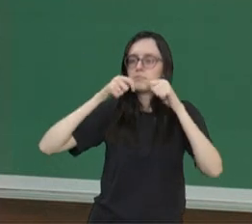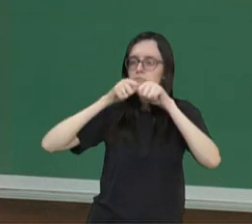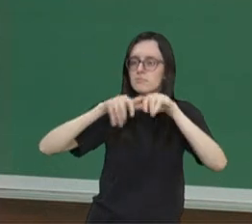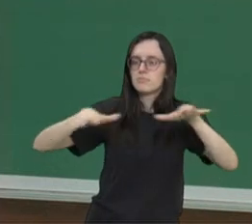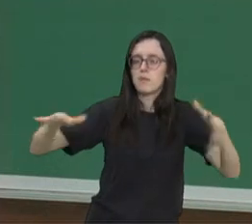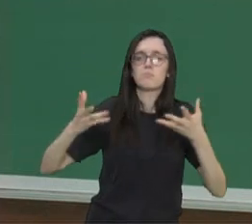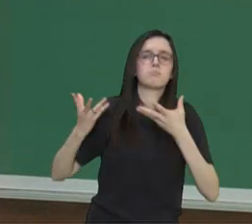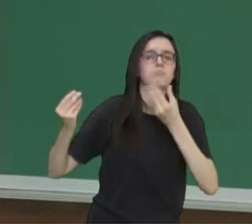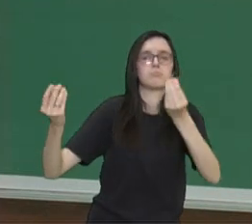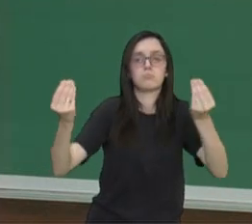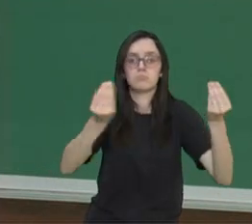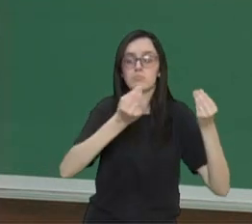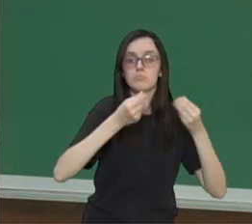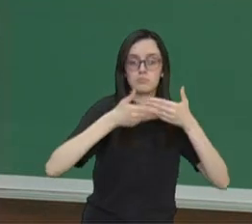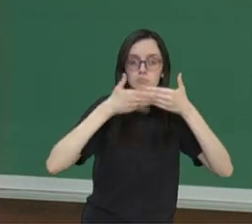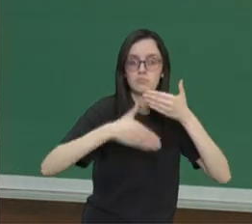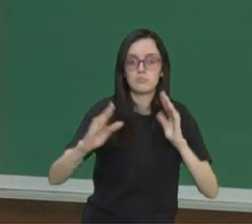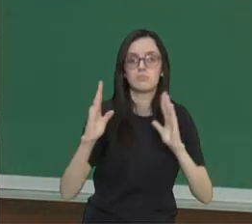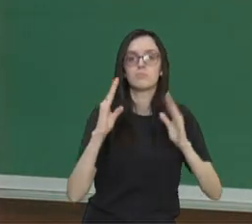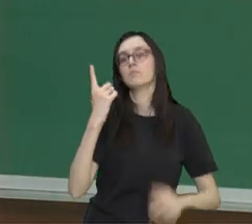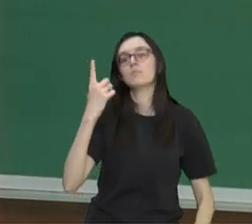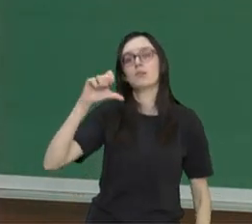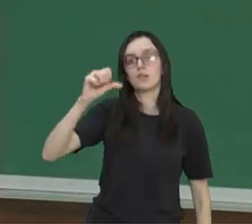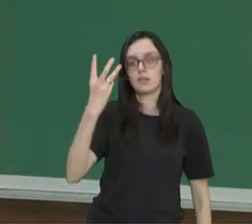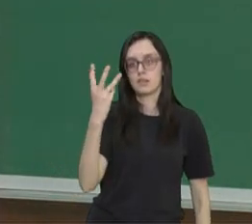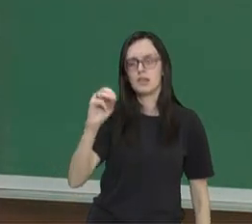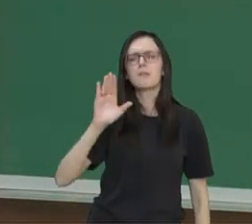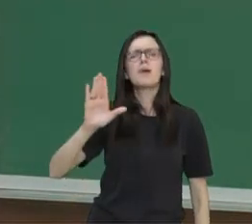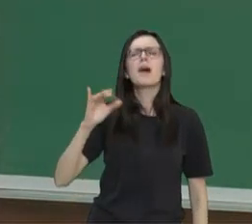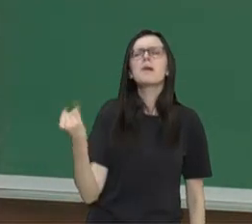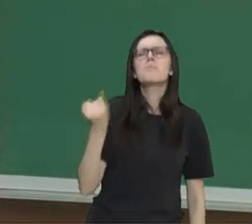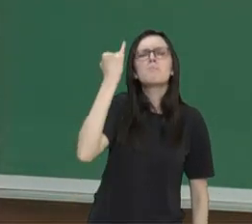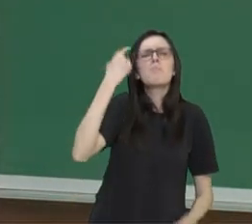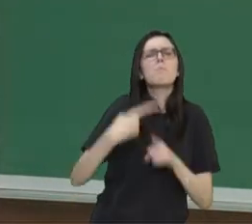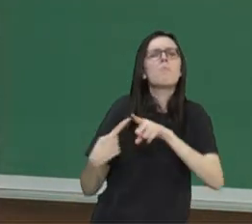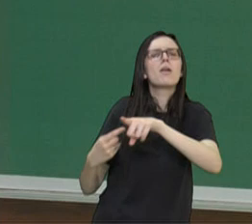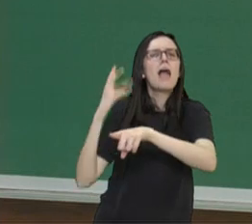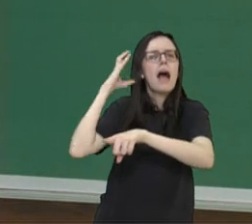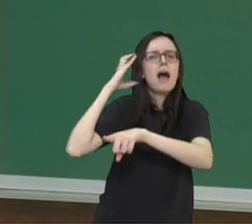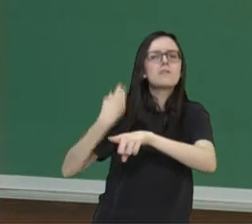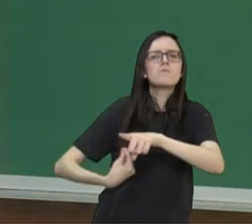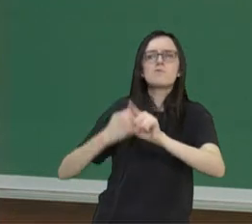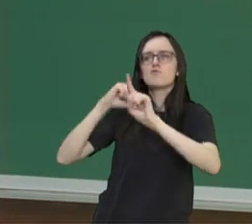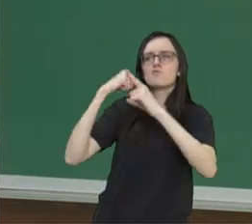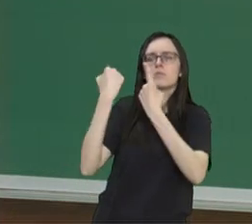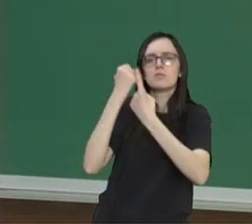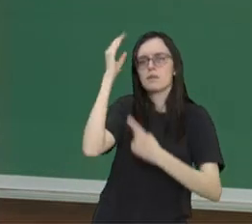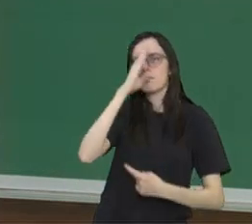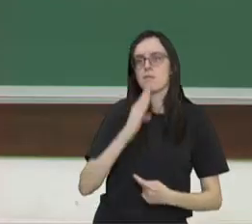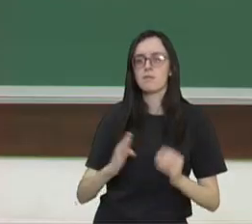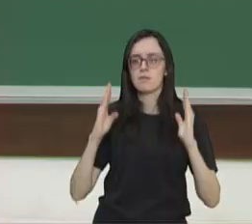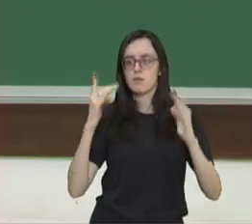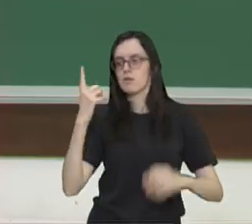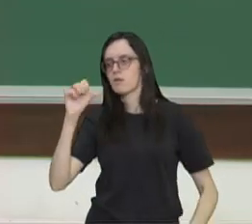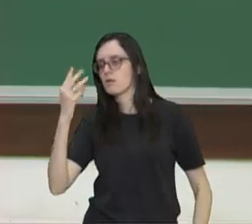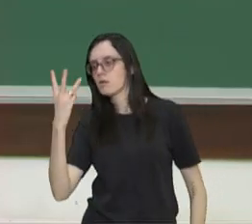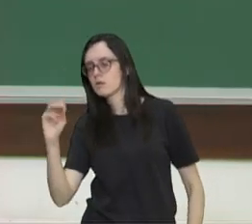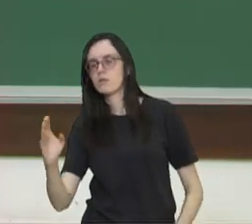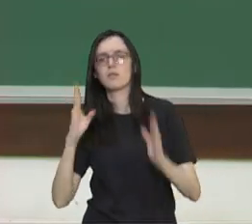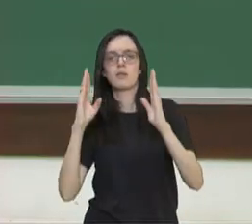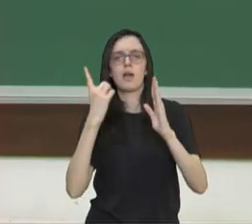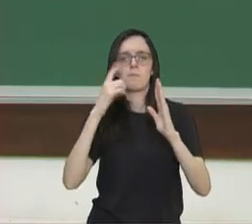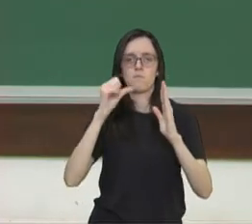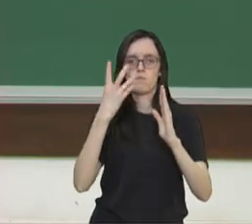de massa a partir dos anos 30. Qual a importância do rádio para a sociedade brasileira dos anos 30, 40